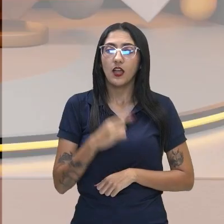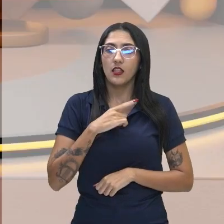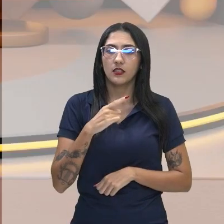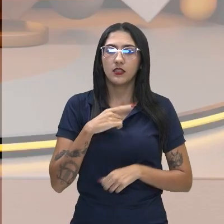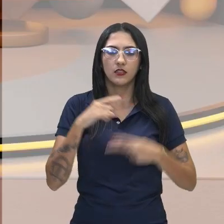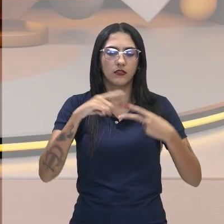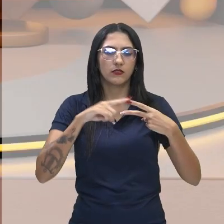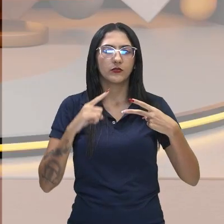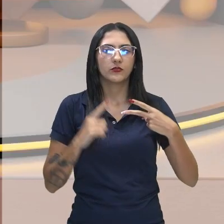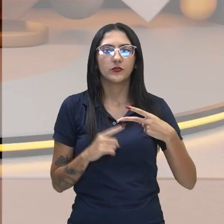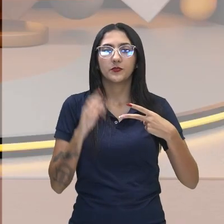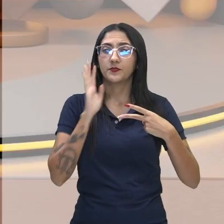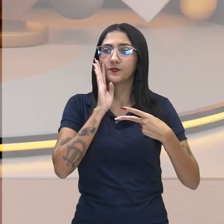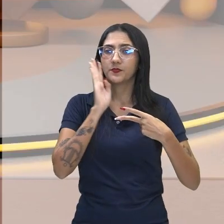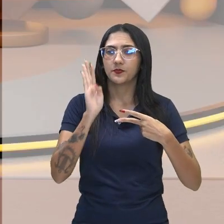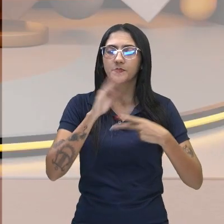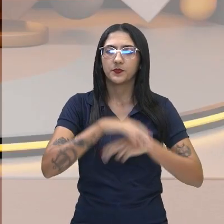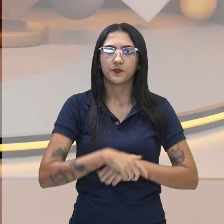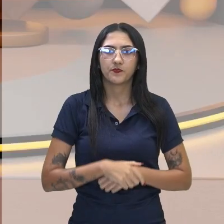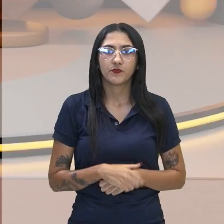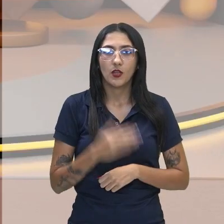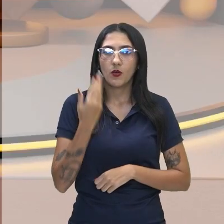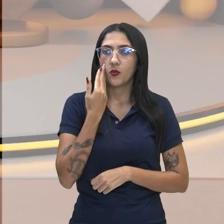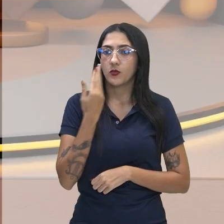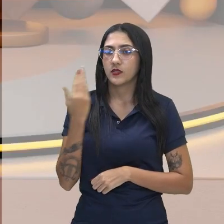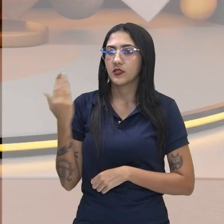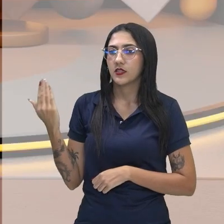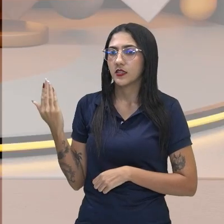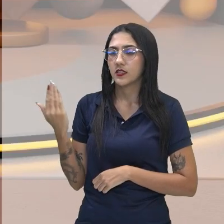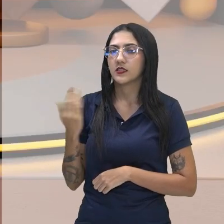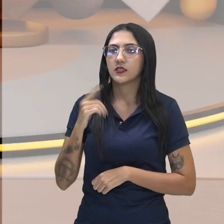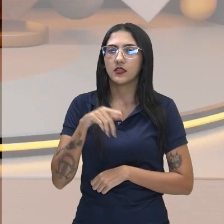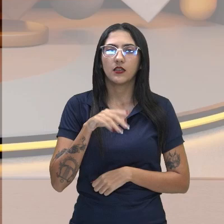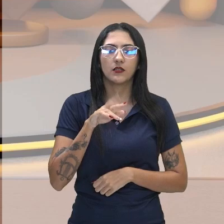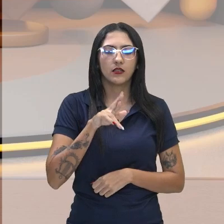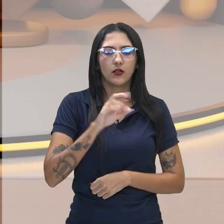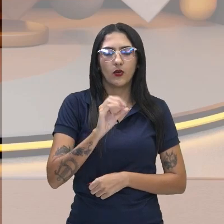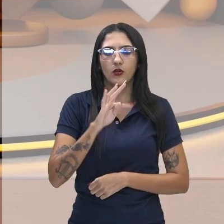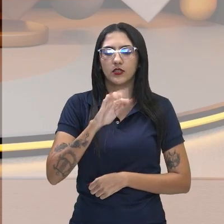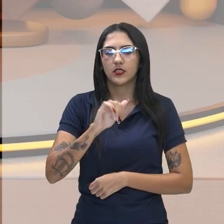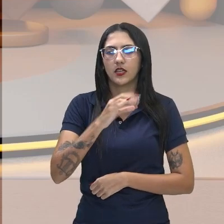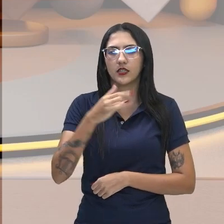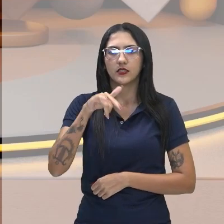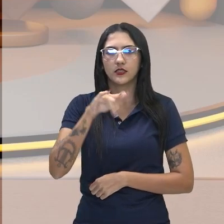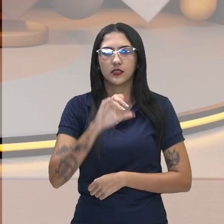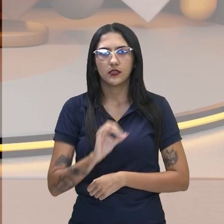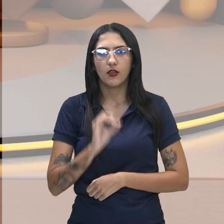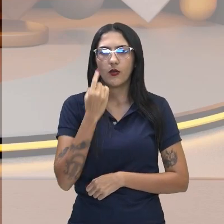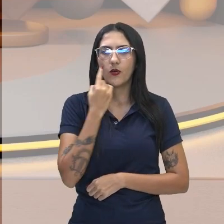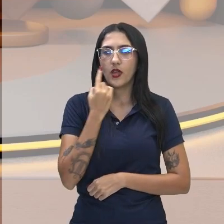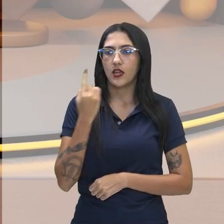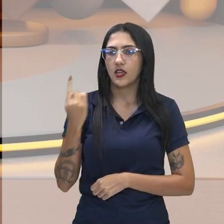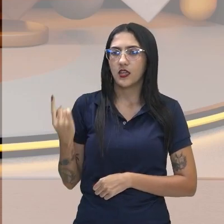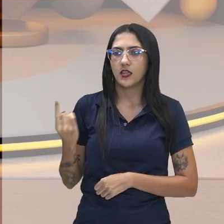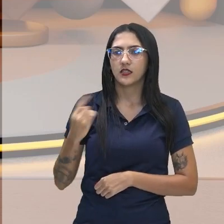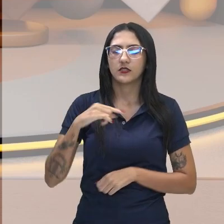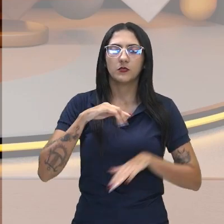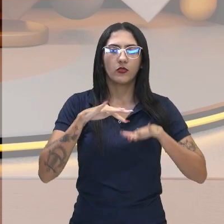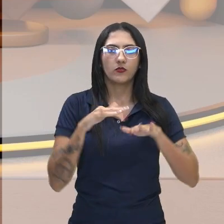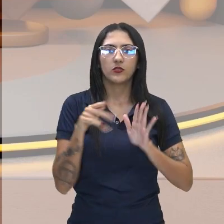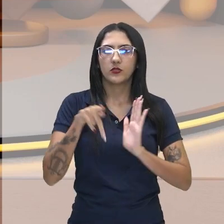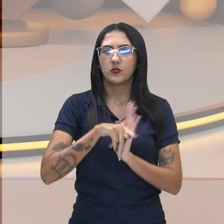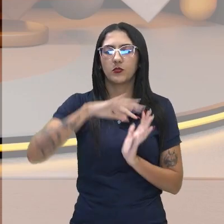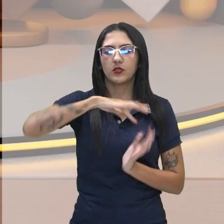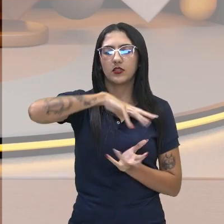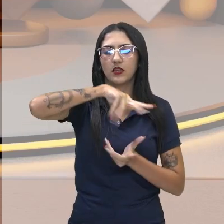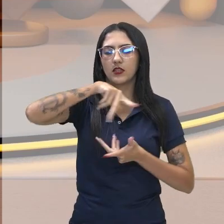principais movimentos. No caso aqui, nós temos o movimento de rotação, que é esse movimento que a Terra faz em